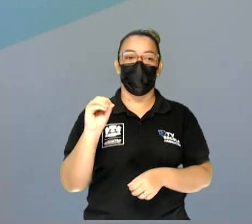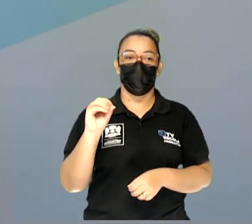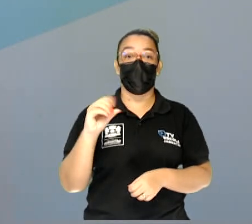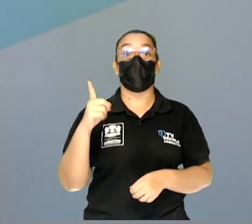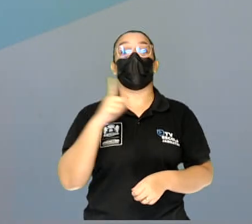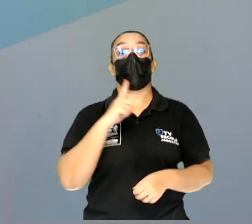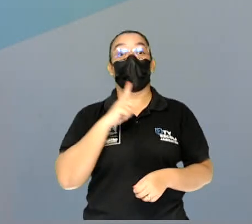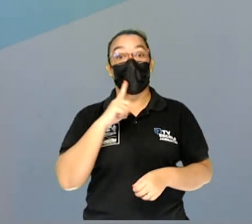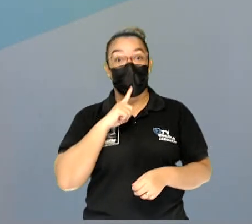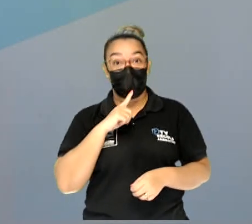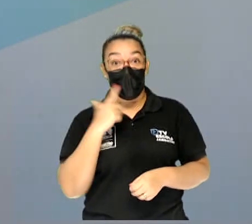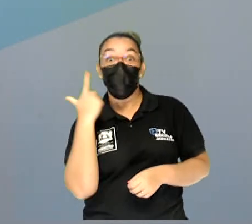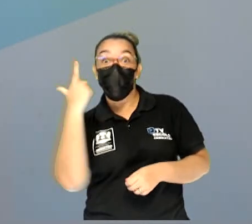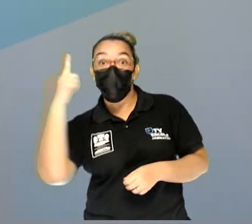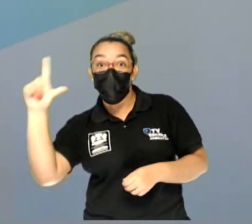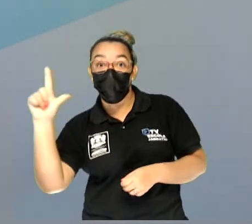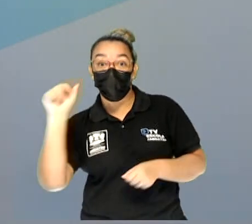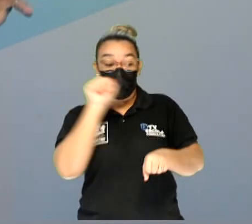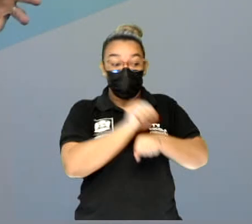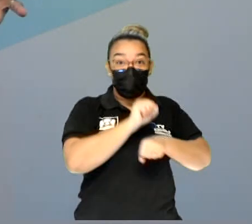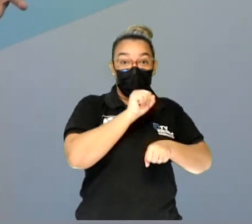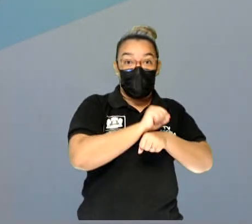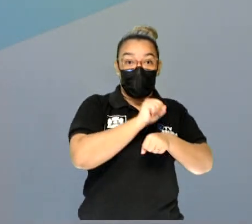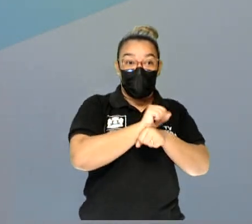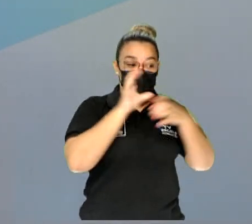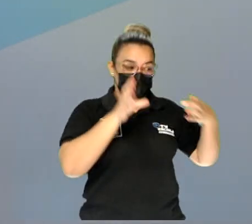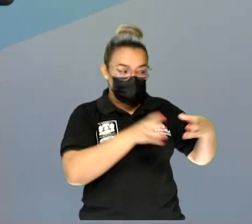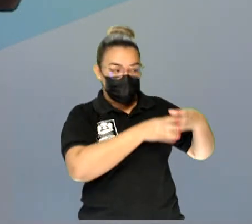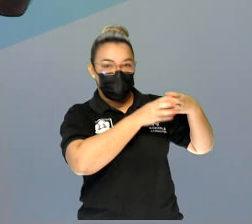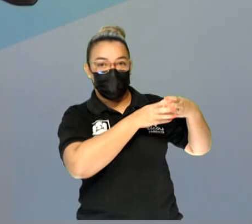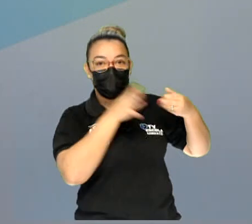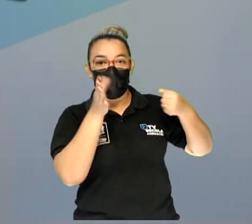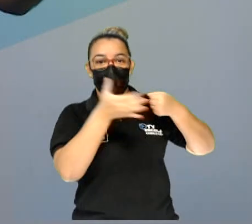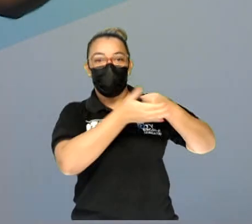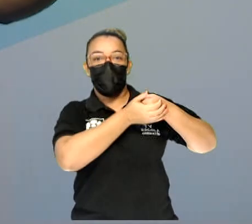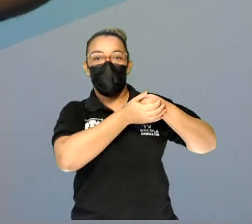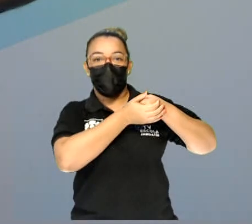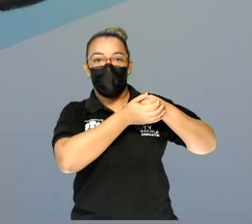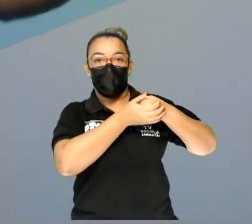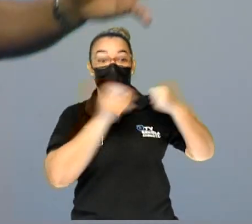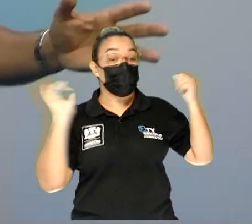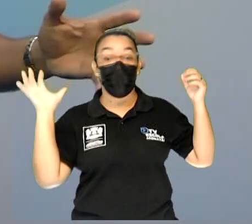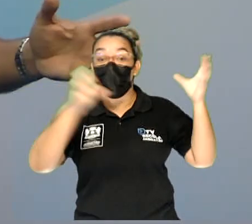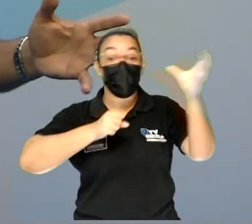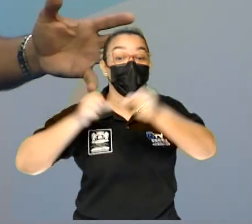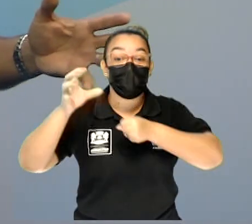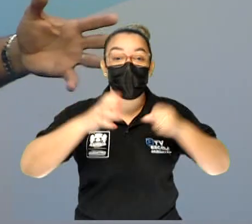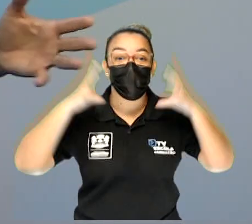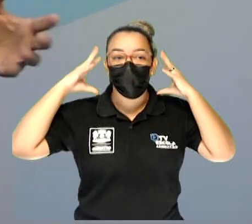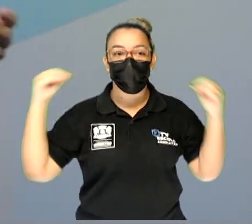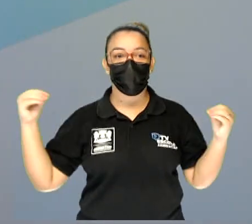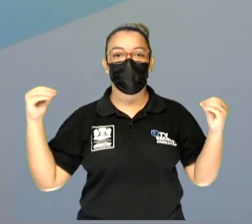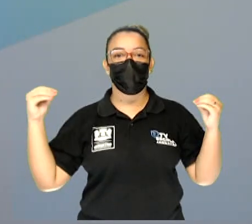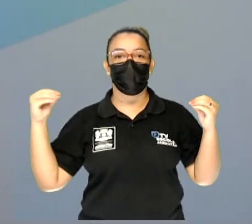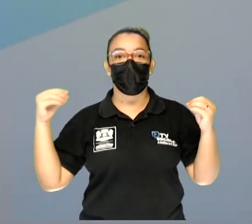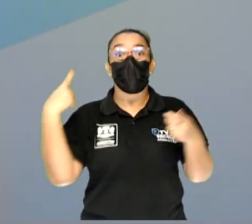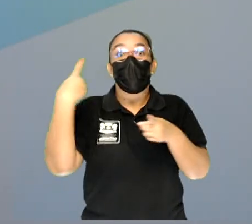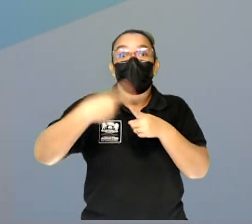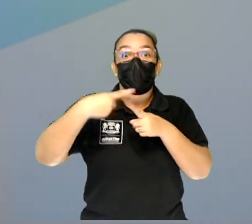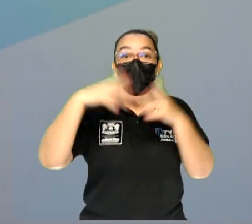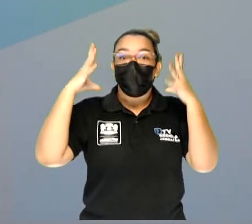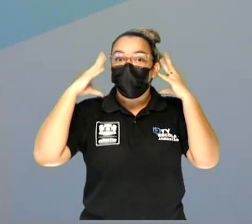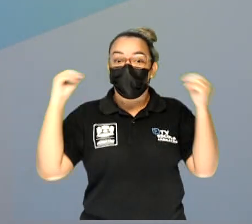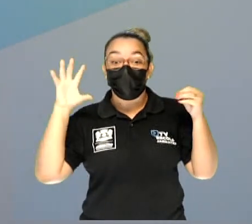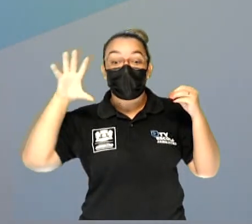uma força reserva. Eles não podiam mostrar a cara de todo mundo lá, ei, vamos pegar os holandeses agora, porque aí os holandeses não iam morder a